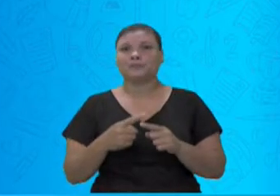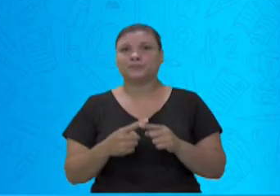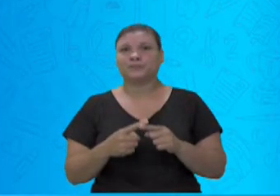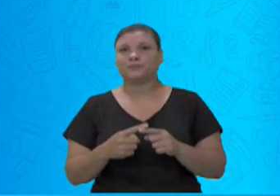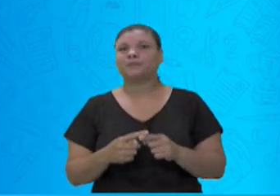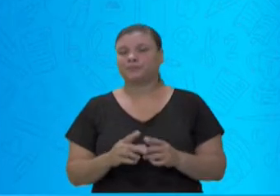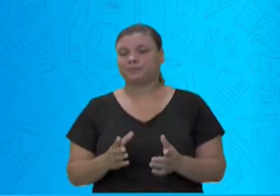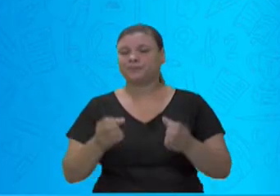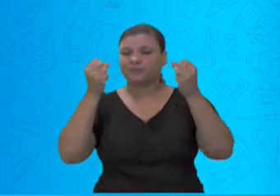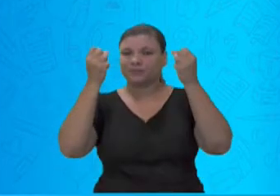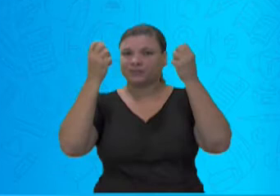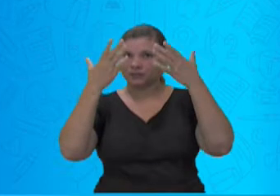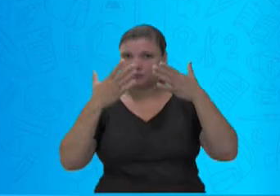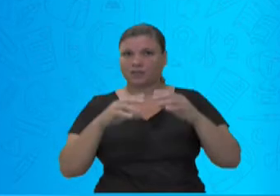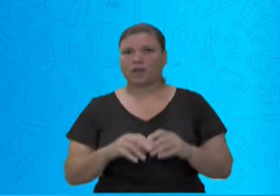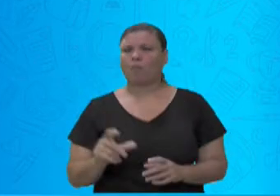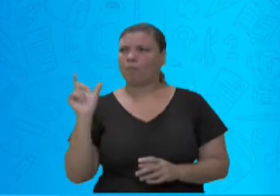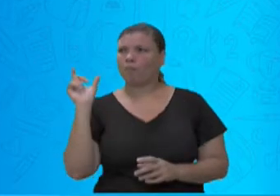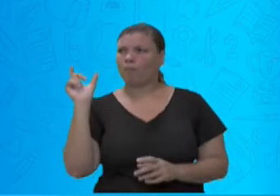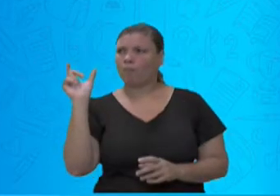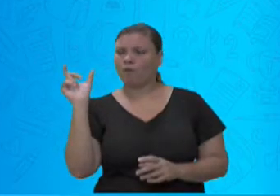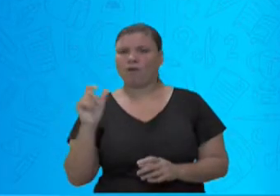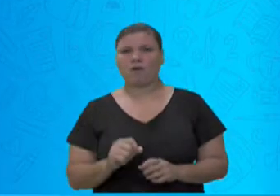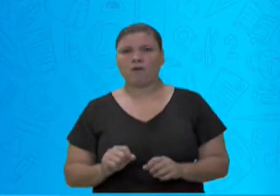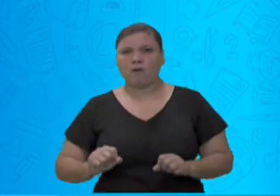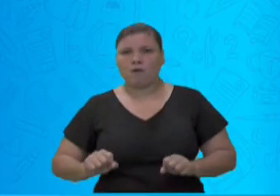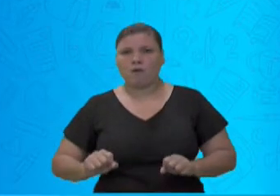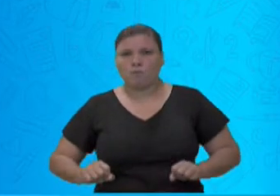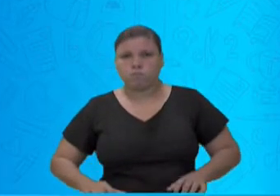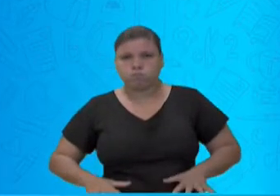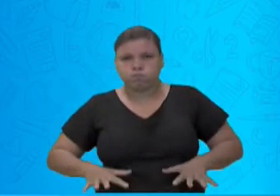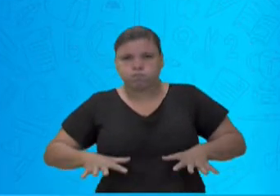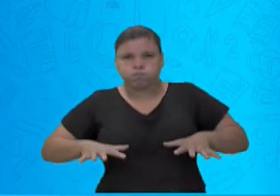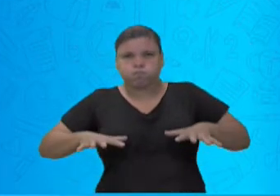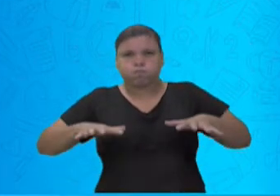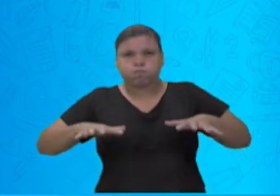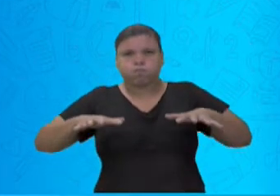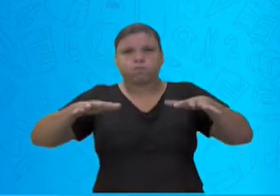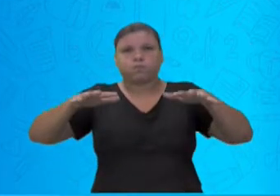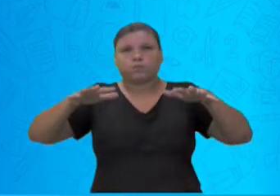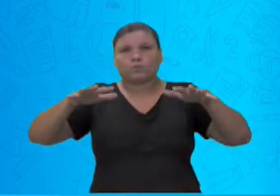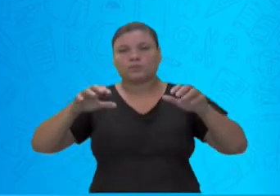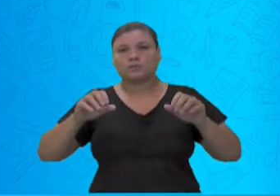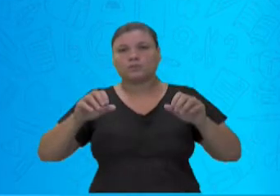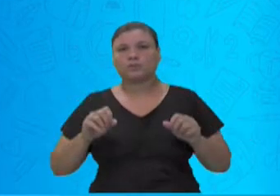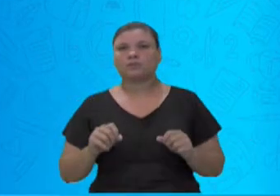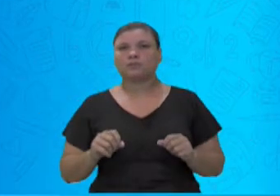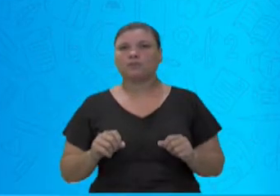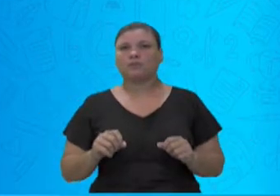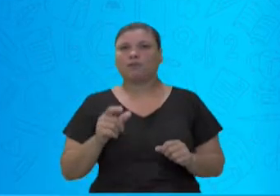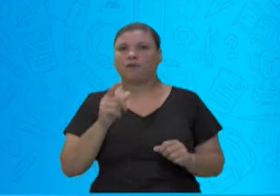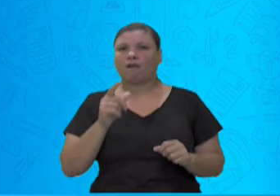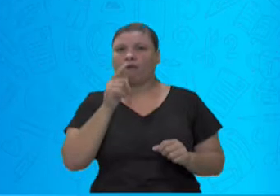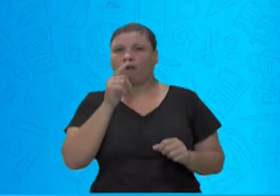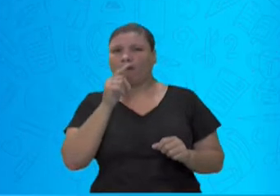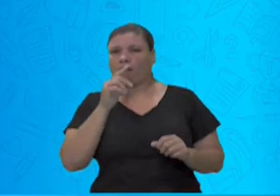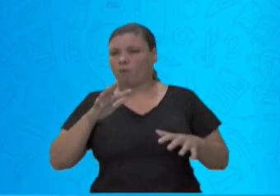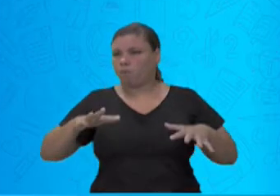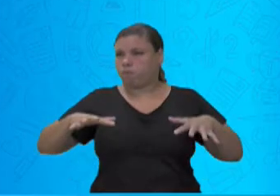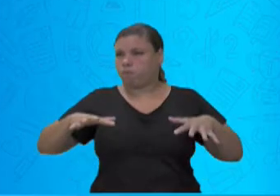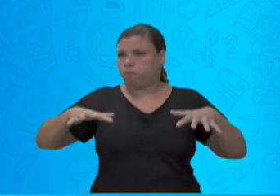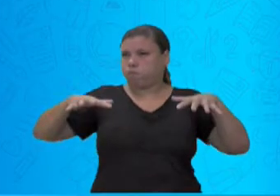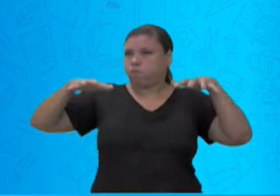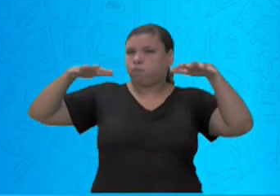As palavras enchente e encher não seguem o mesmo processo.